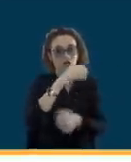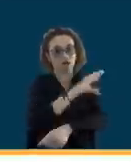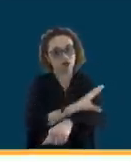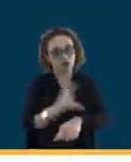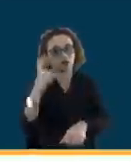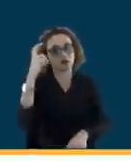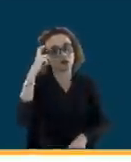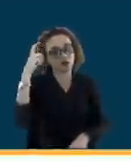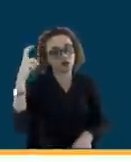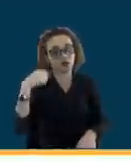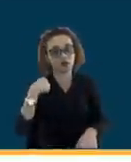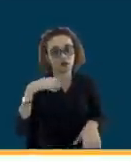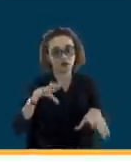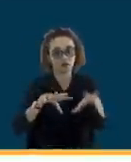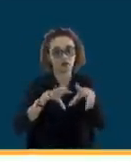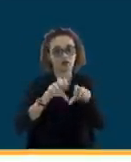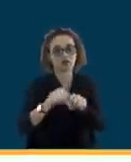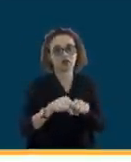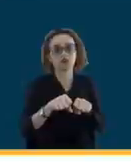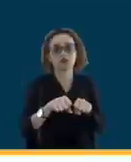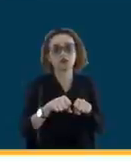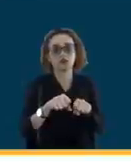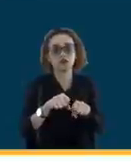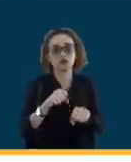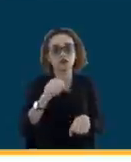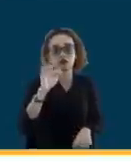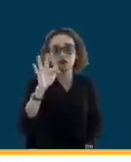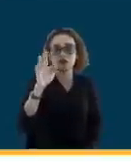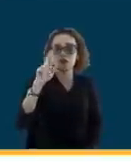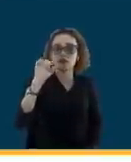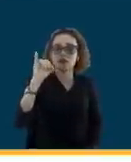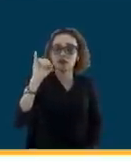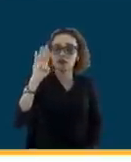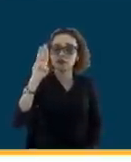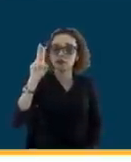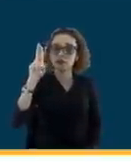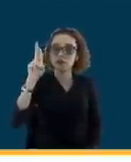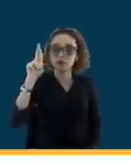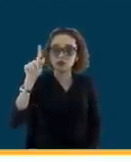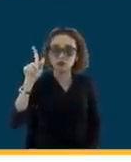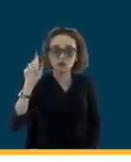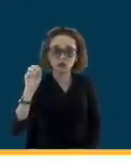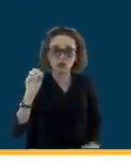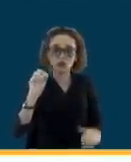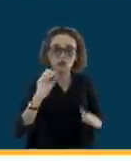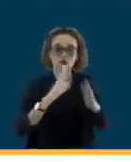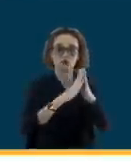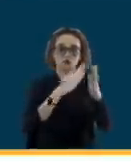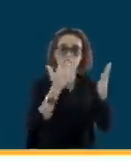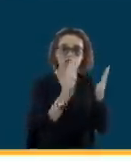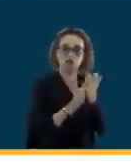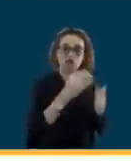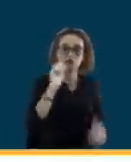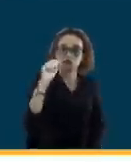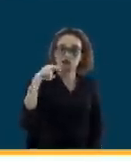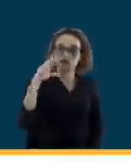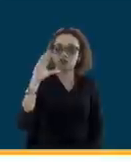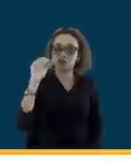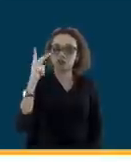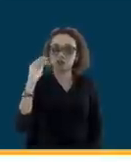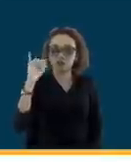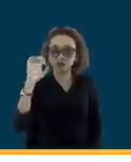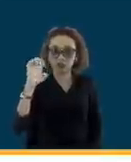formei inicialmente em Friburgo, no Colégio Anchieta, no Velho Chateau. Depois que eu vim para São Paulo, me desenvolvi